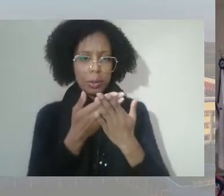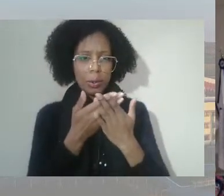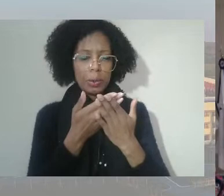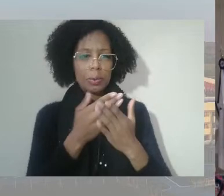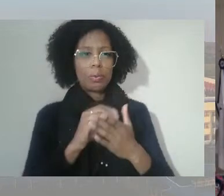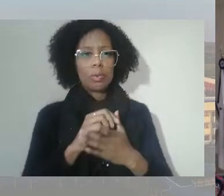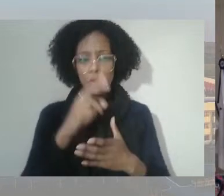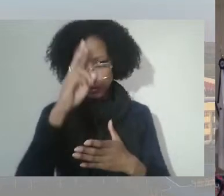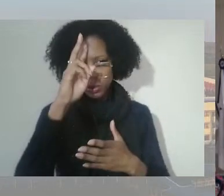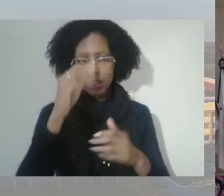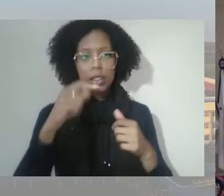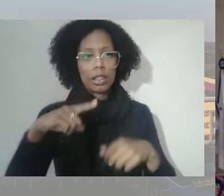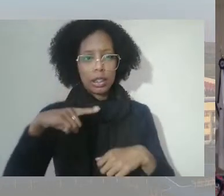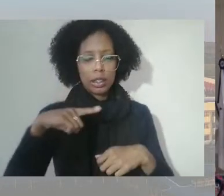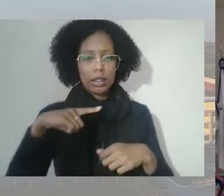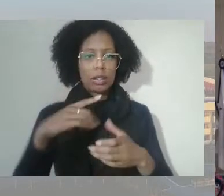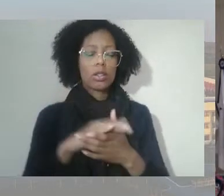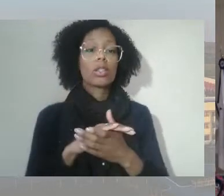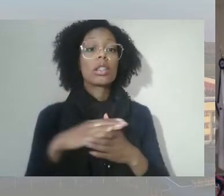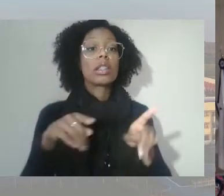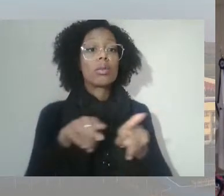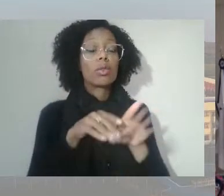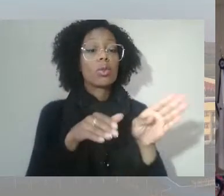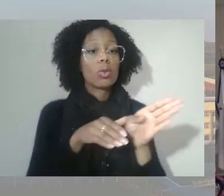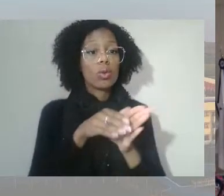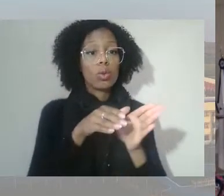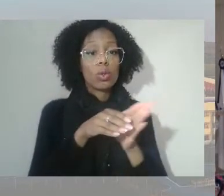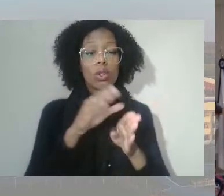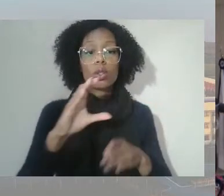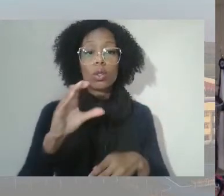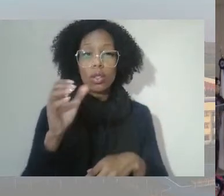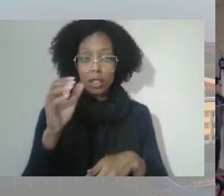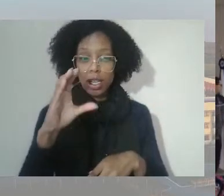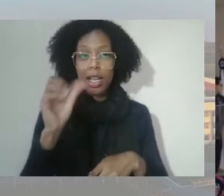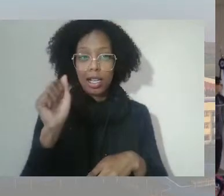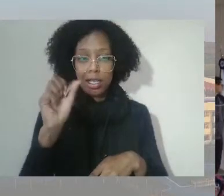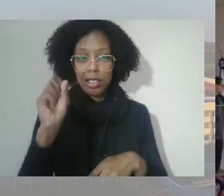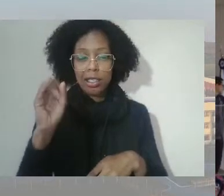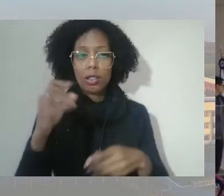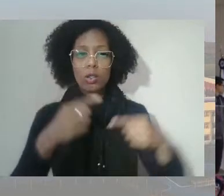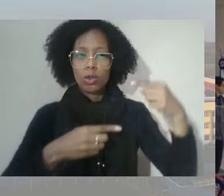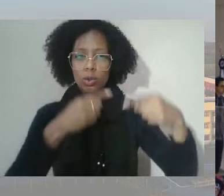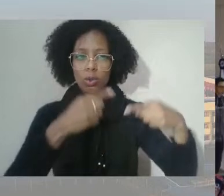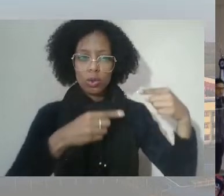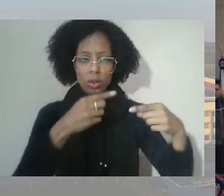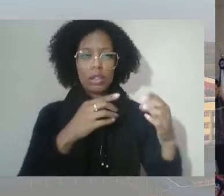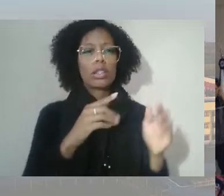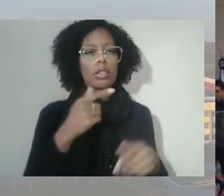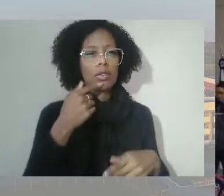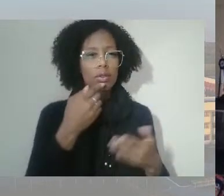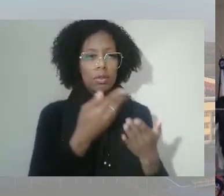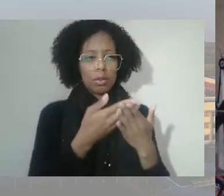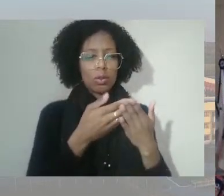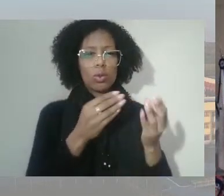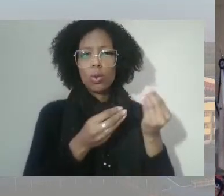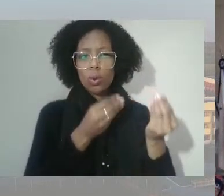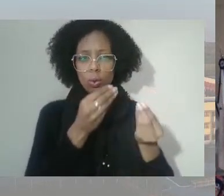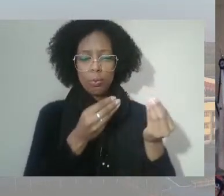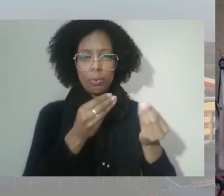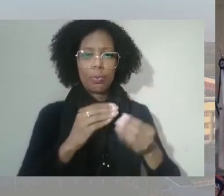do conselheiro Cássio, a discussão, né, da assistência estudantil do EDUNI. Sara?